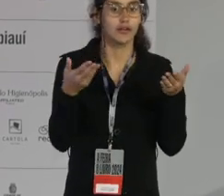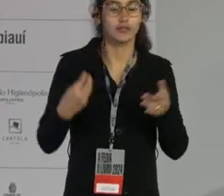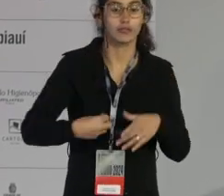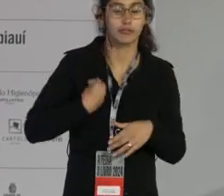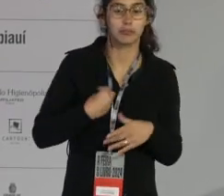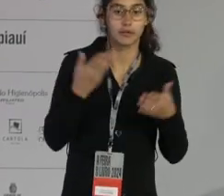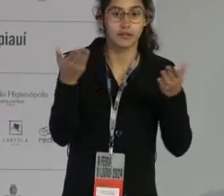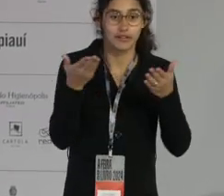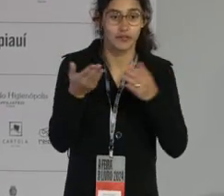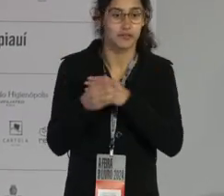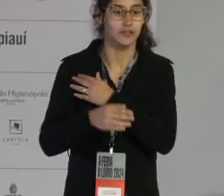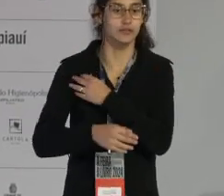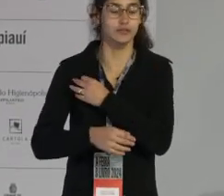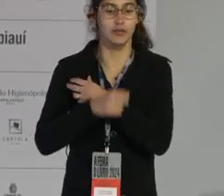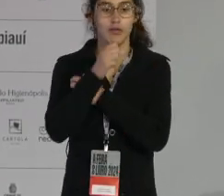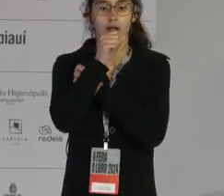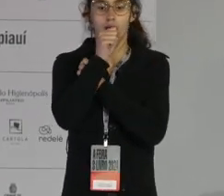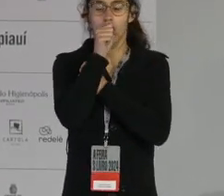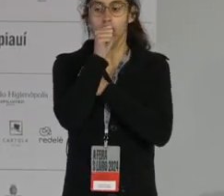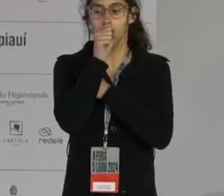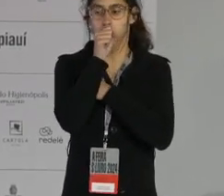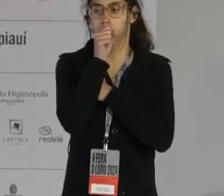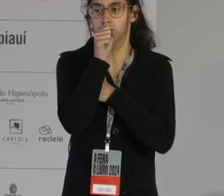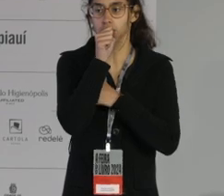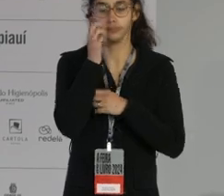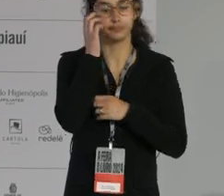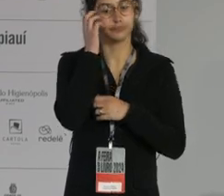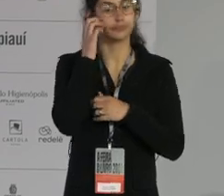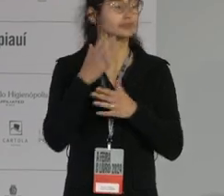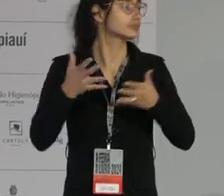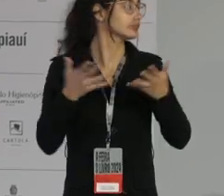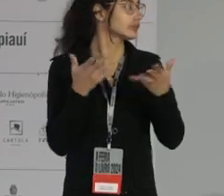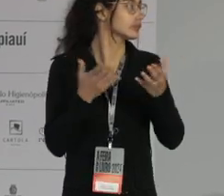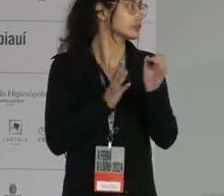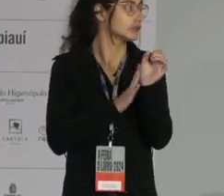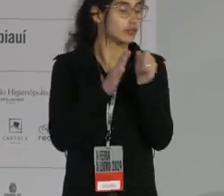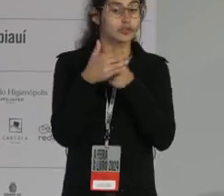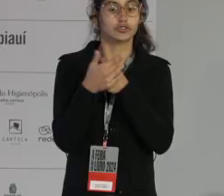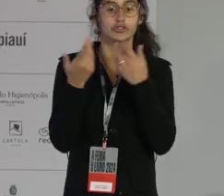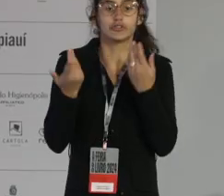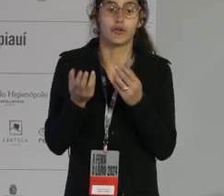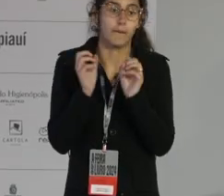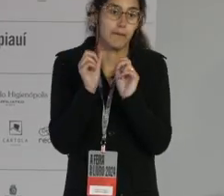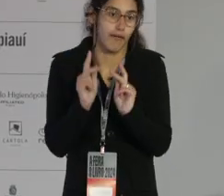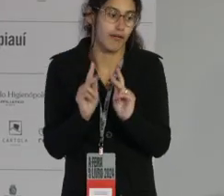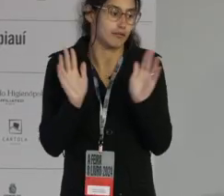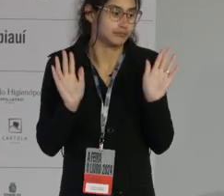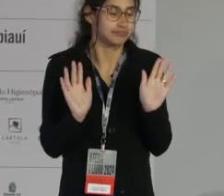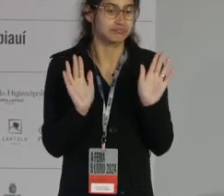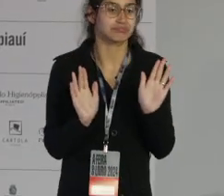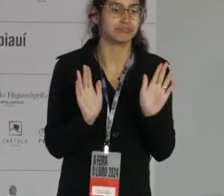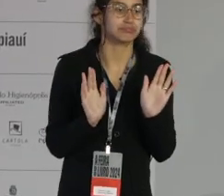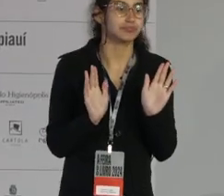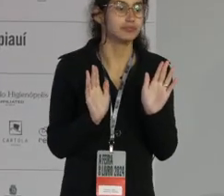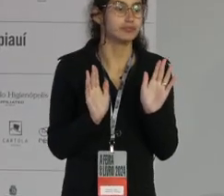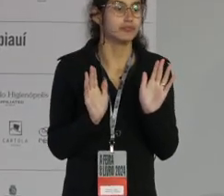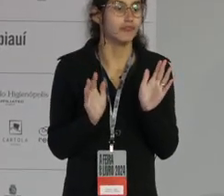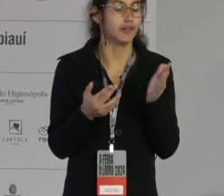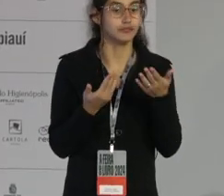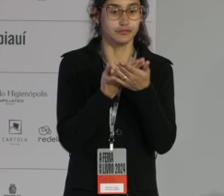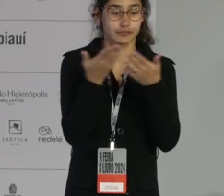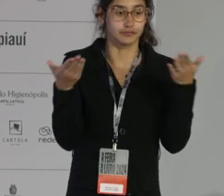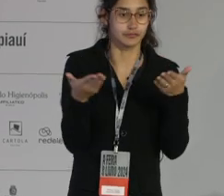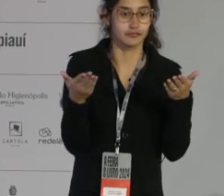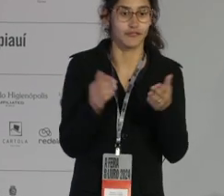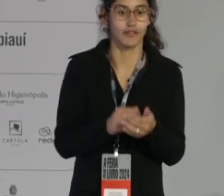compareceram aqui ao evento. Motivações obscuras, enfim, então cai uma sombra sobre vocês, assim,